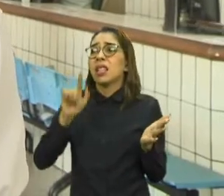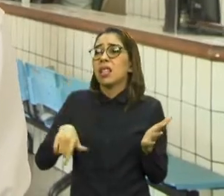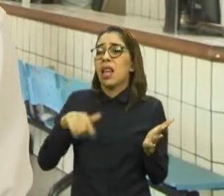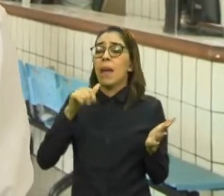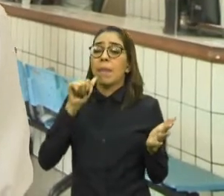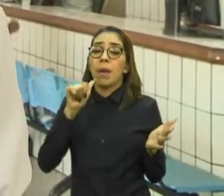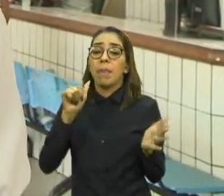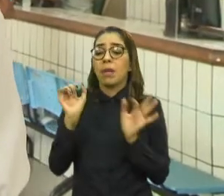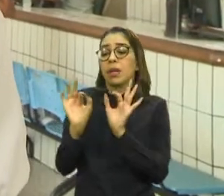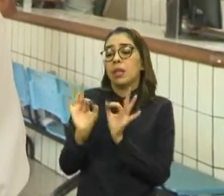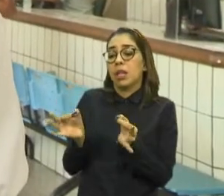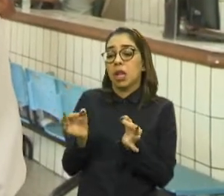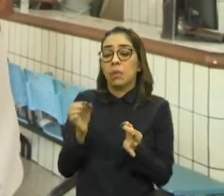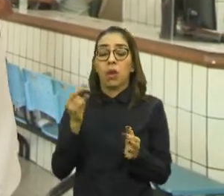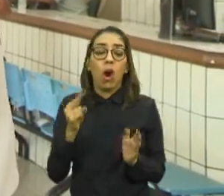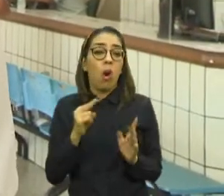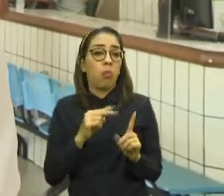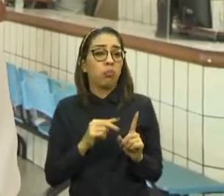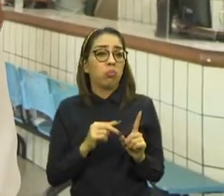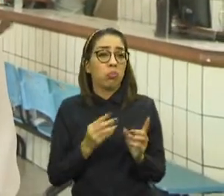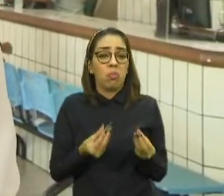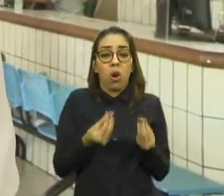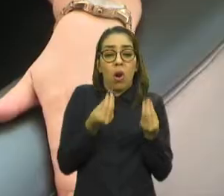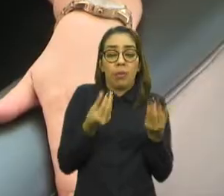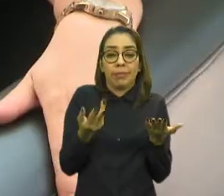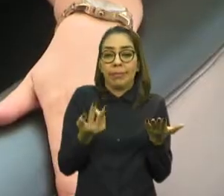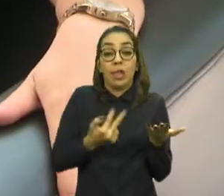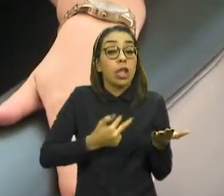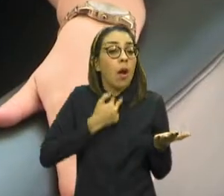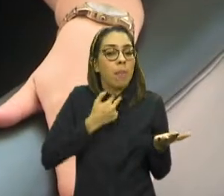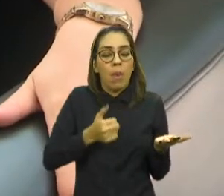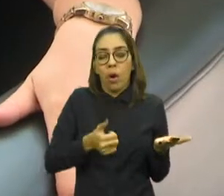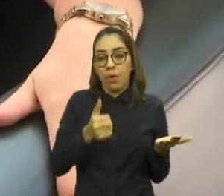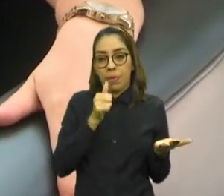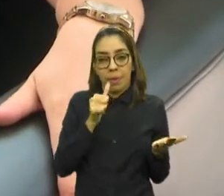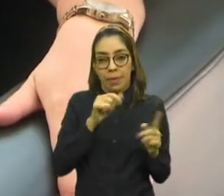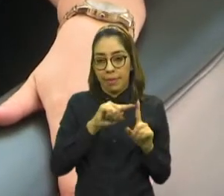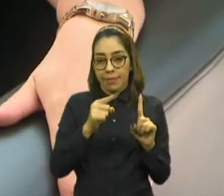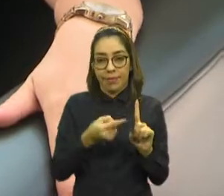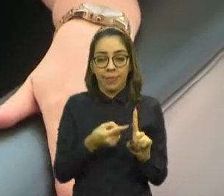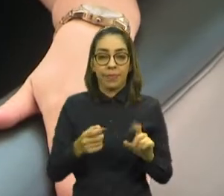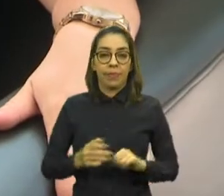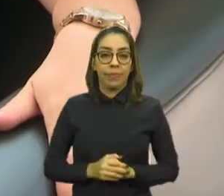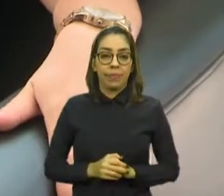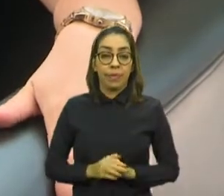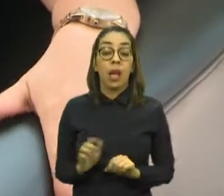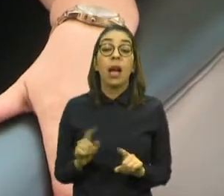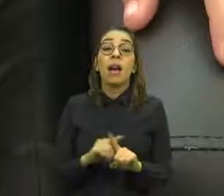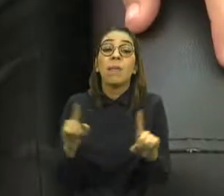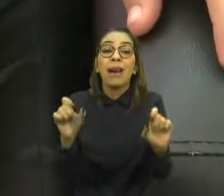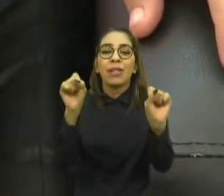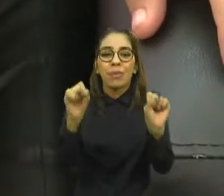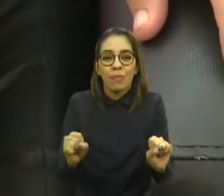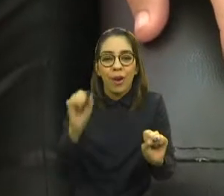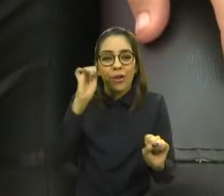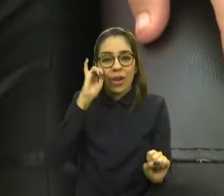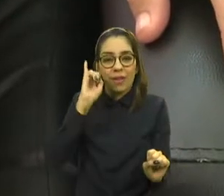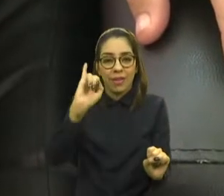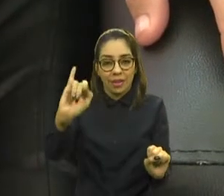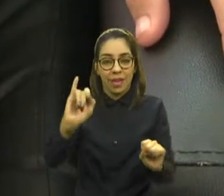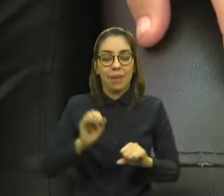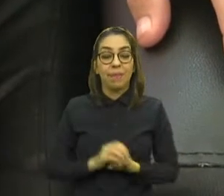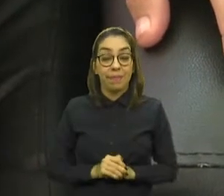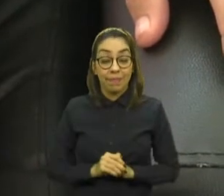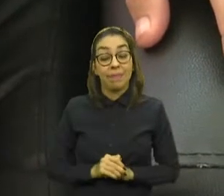bebida, se você está grávida, você não pode beber. Mas tudo isso pode ser evitado, desde que a